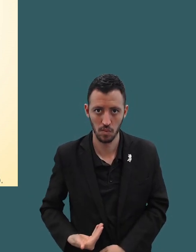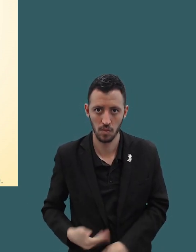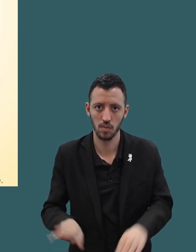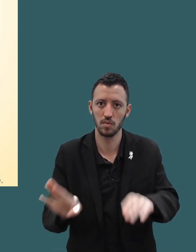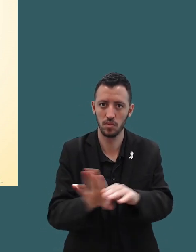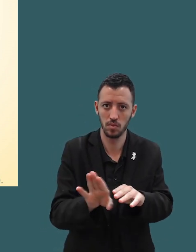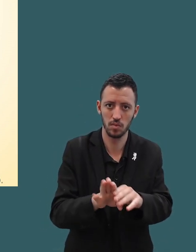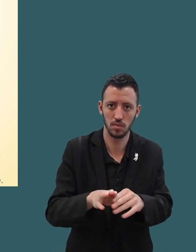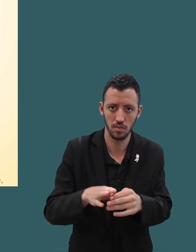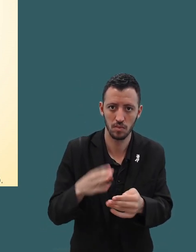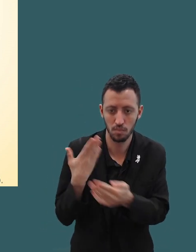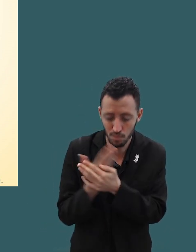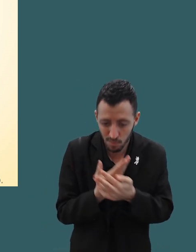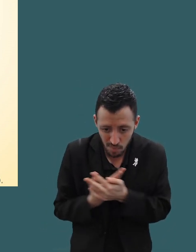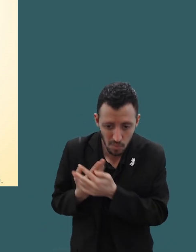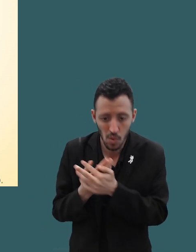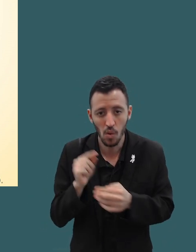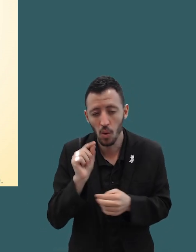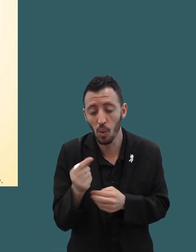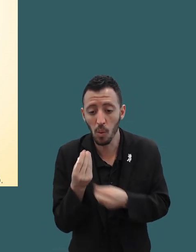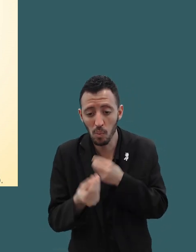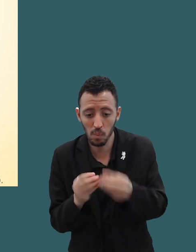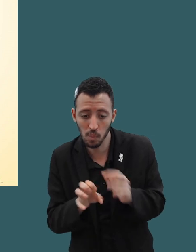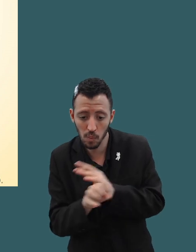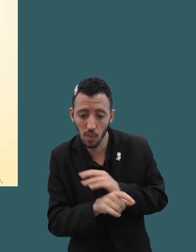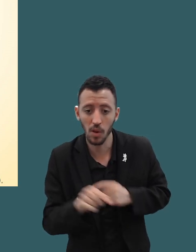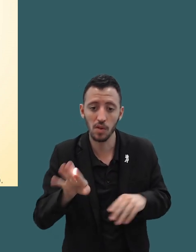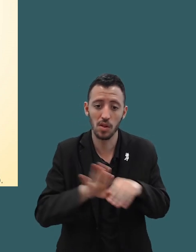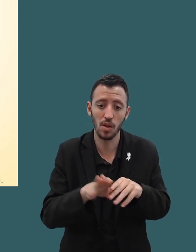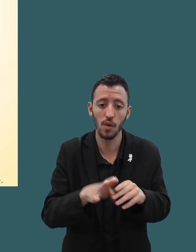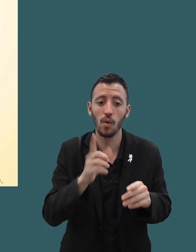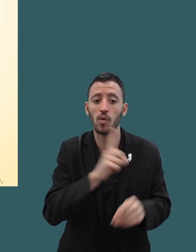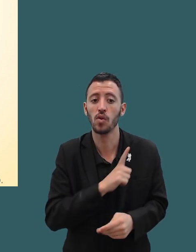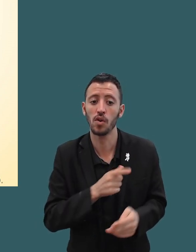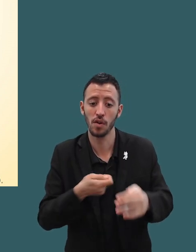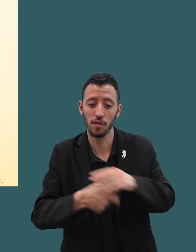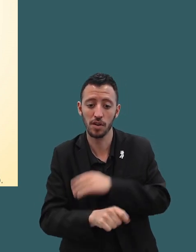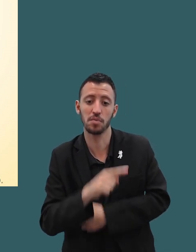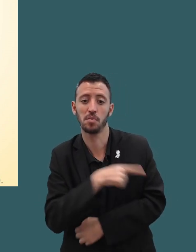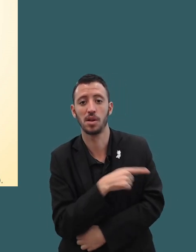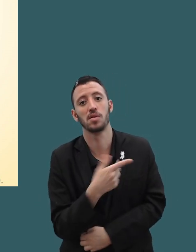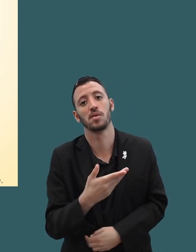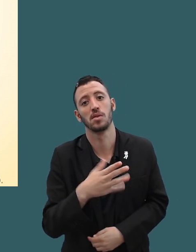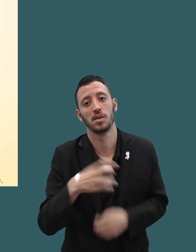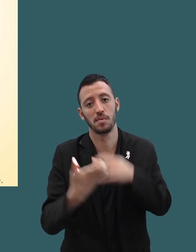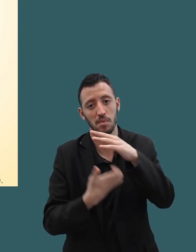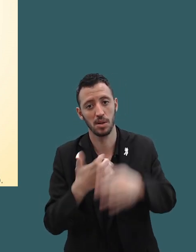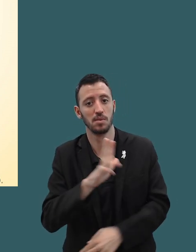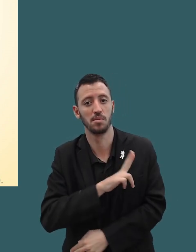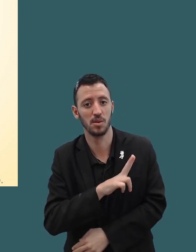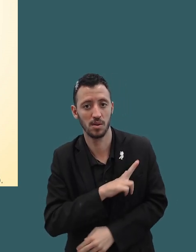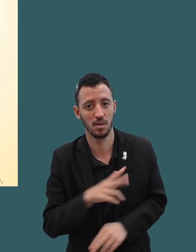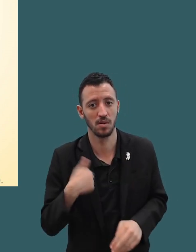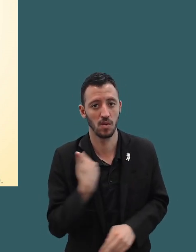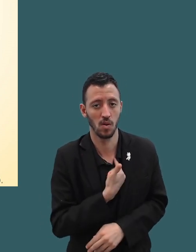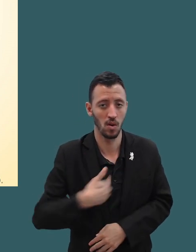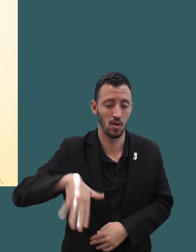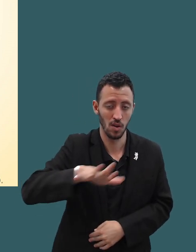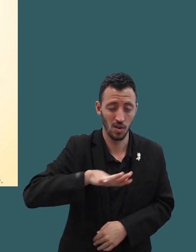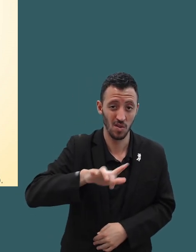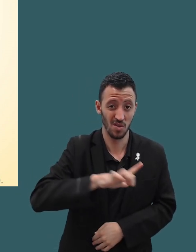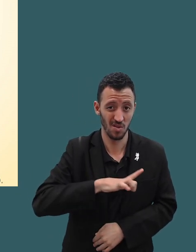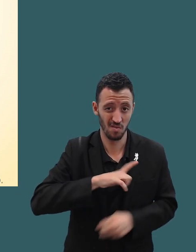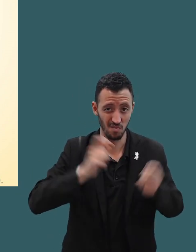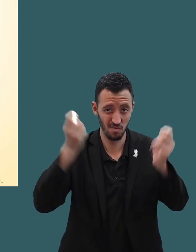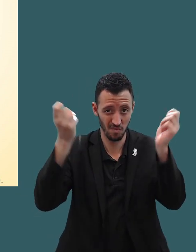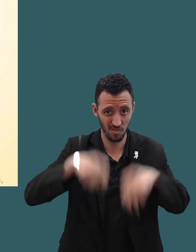e também buscar recursos privados. Eu tenho uma convicção que é muito... A nossa área tem